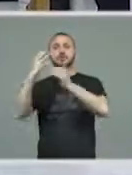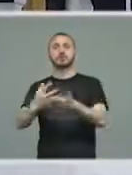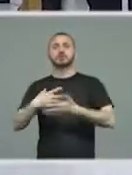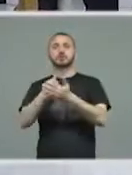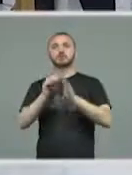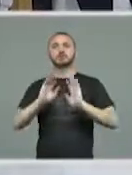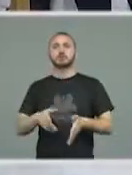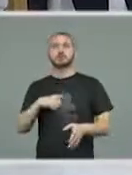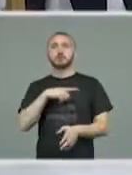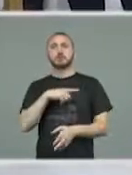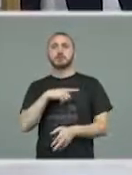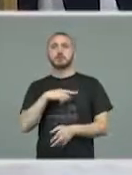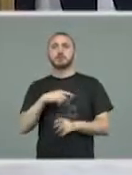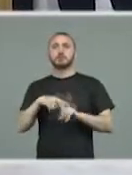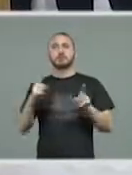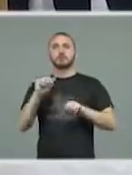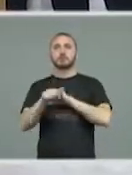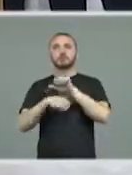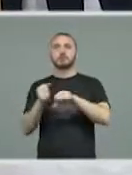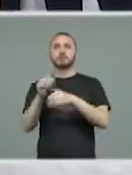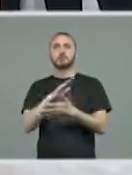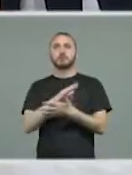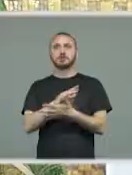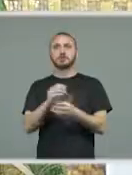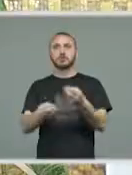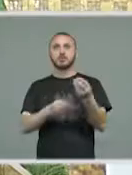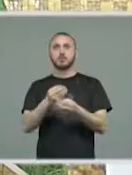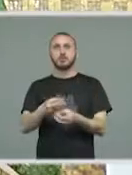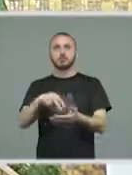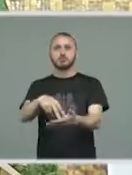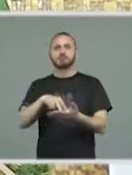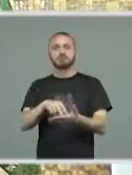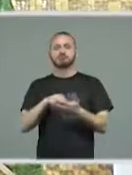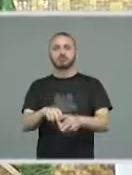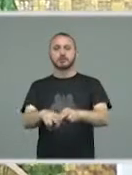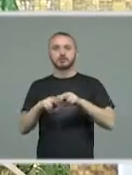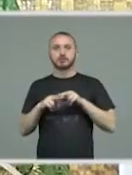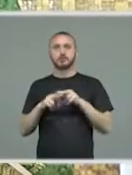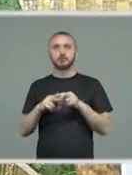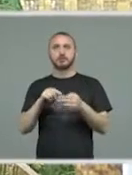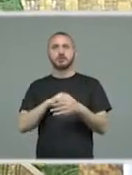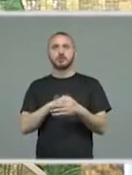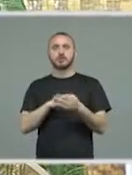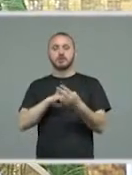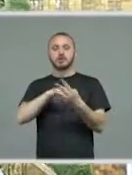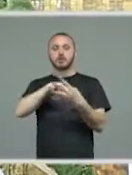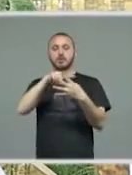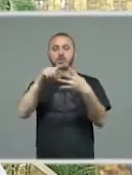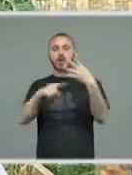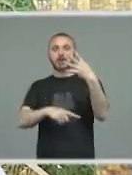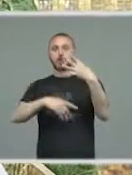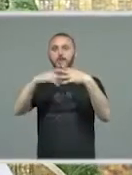já obtida, porém torná-la eficaz através de quatro mãos e